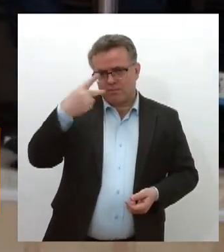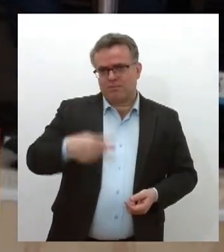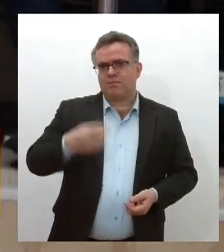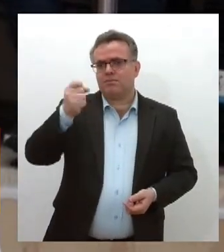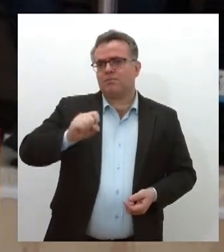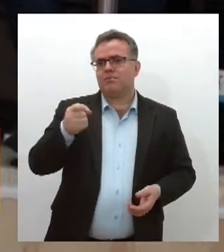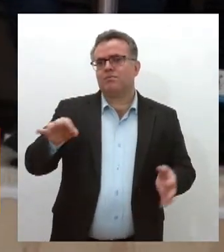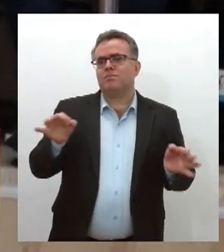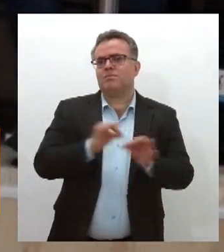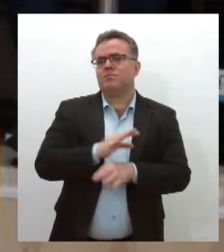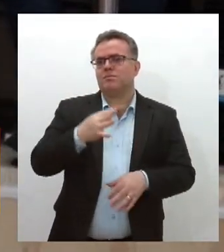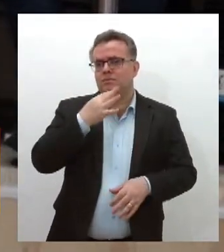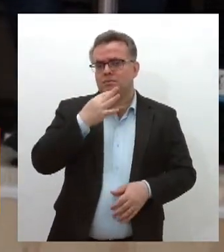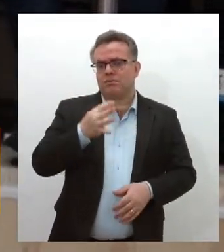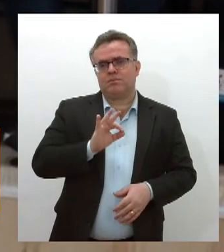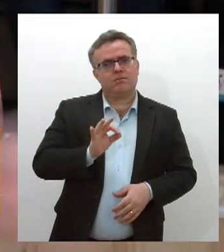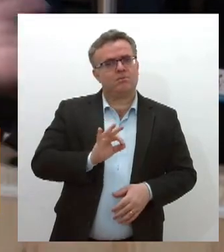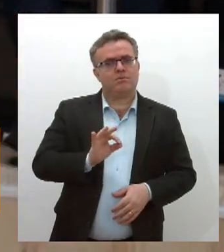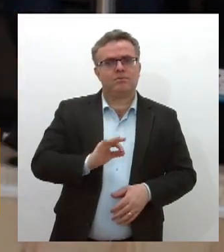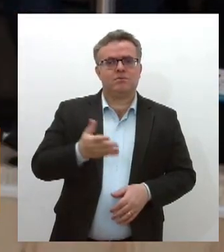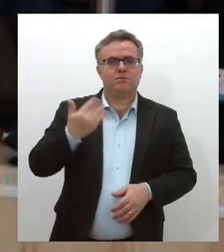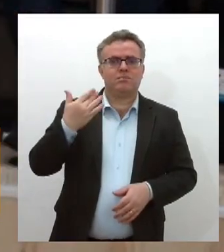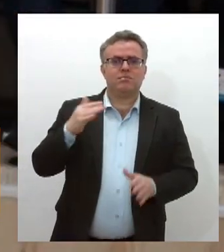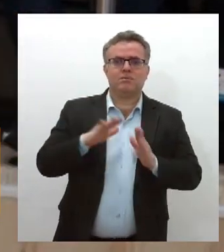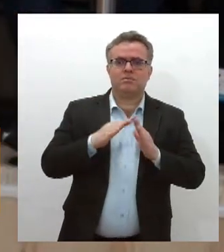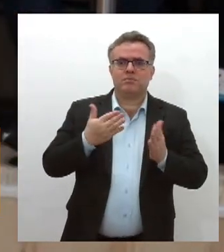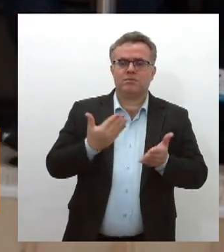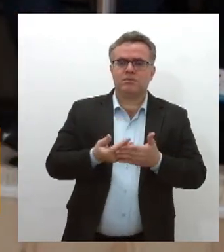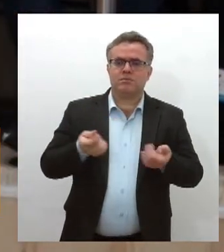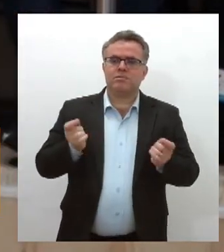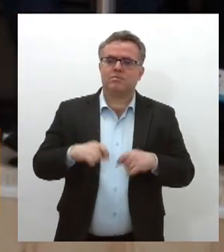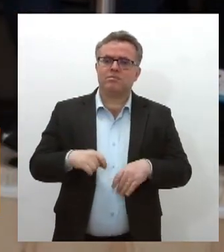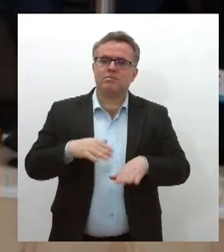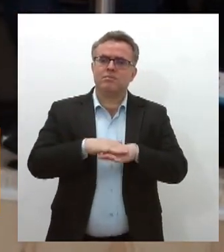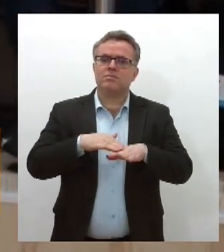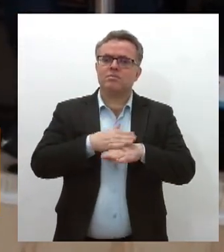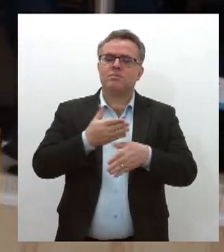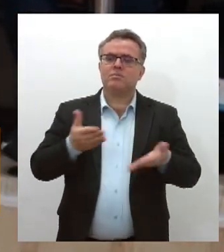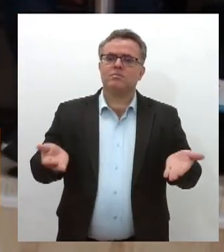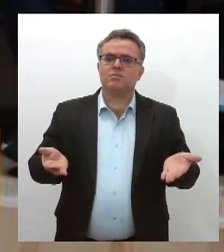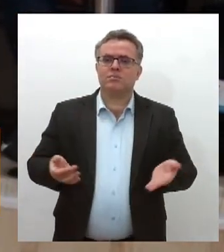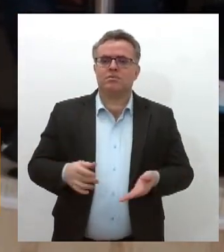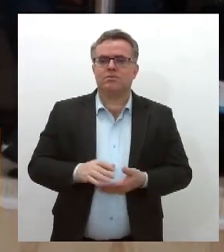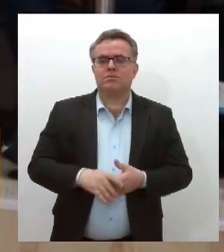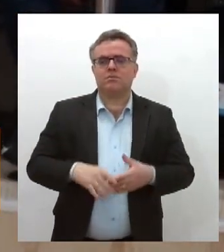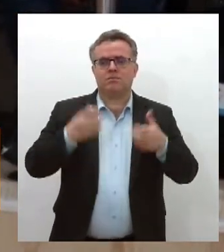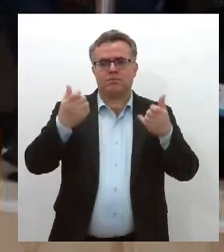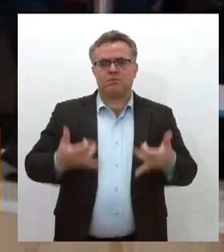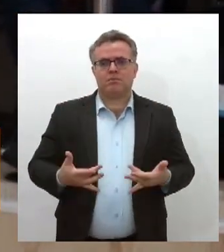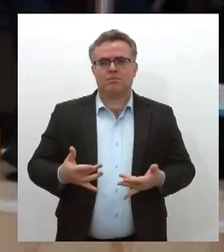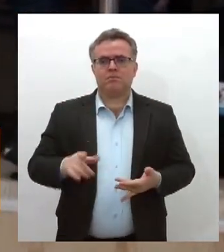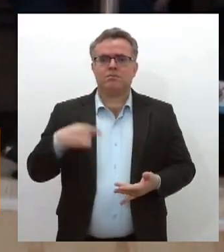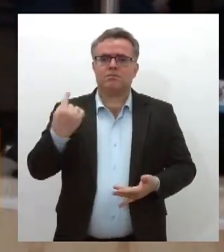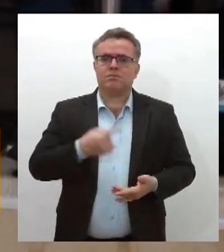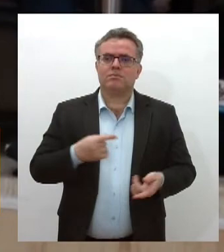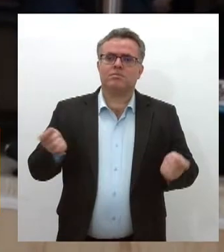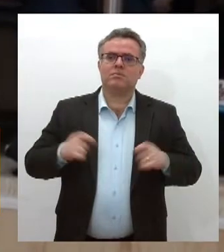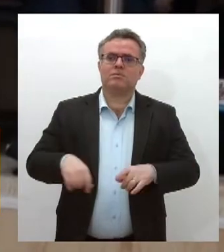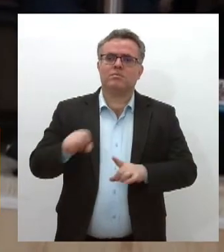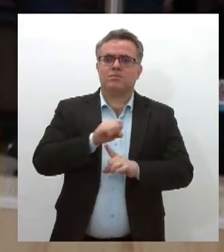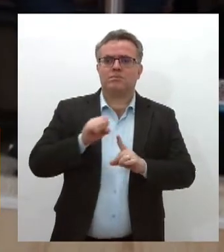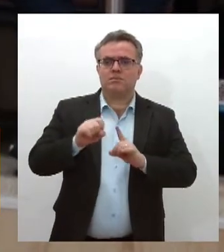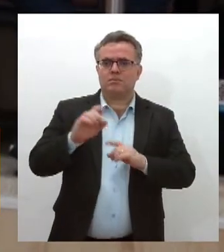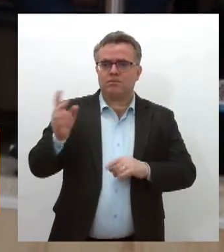não conhecia muito lá no meu colégio. Já vi o meu professor aqui, Paulo Sérgio, ele falou, nós estamos estudando um pouco em sociedade e cultura.